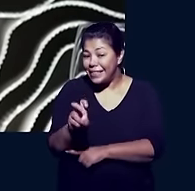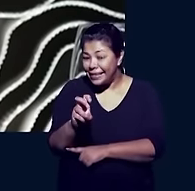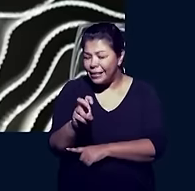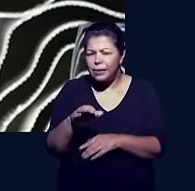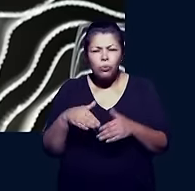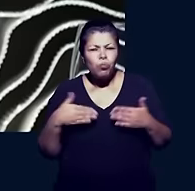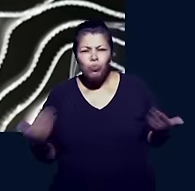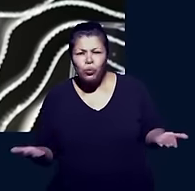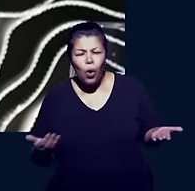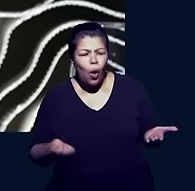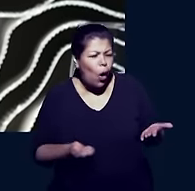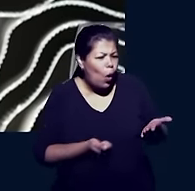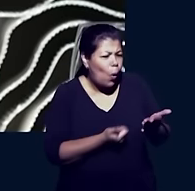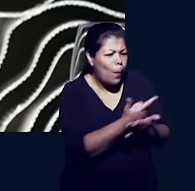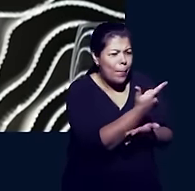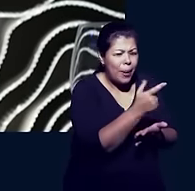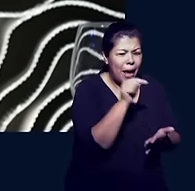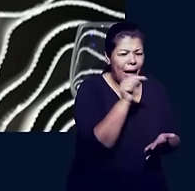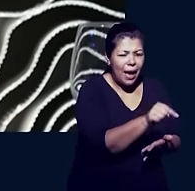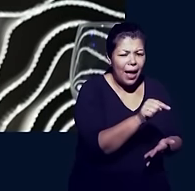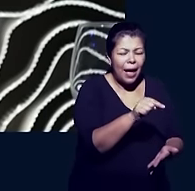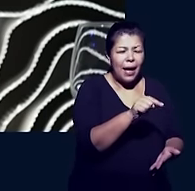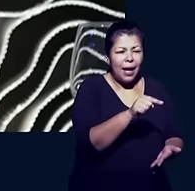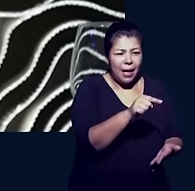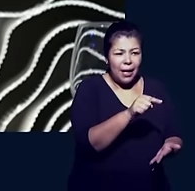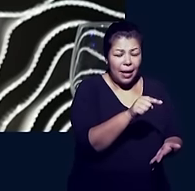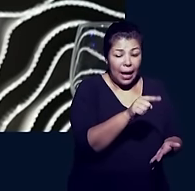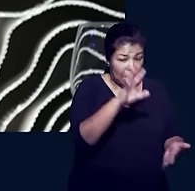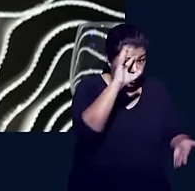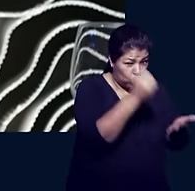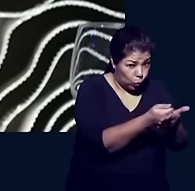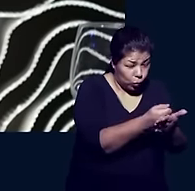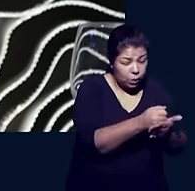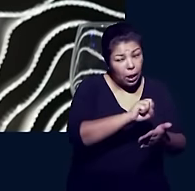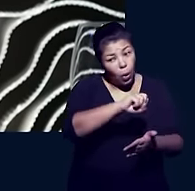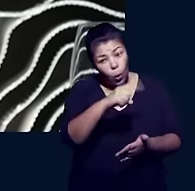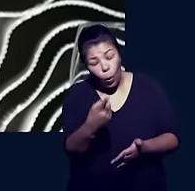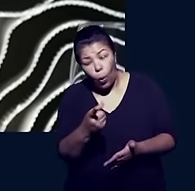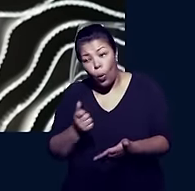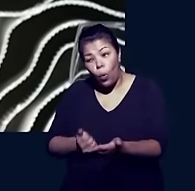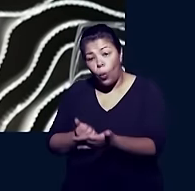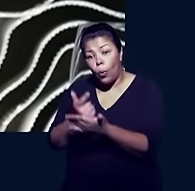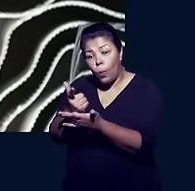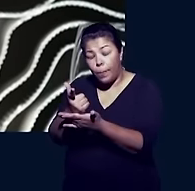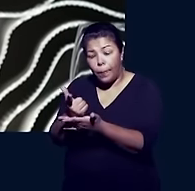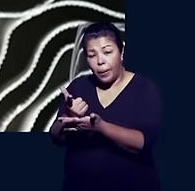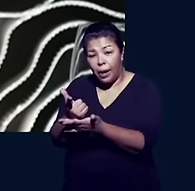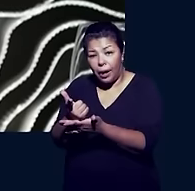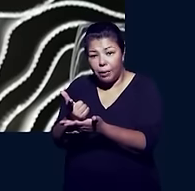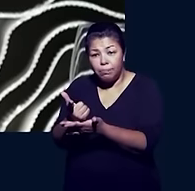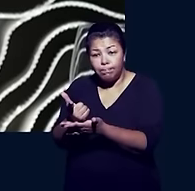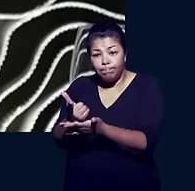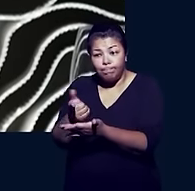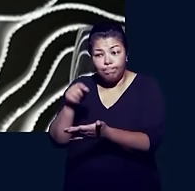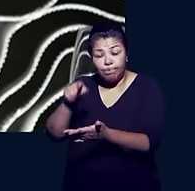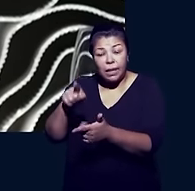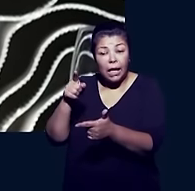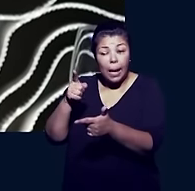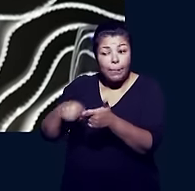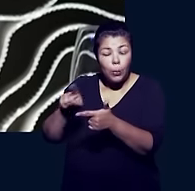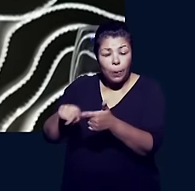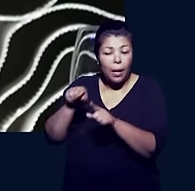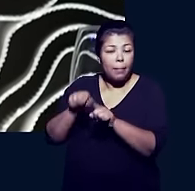equity ou a ou a ação ou a dívida da Eletrobras isso é um exemplo né Fabi Mas se a gente pegar em